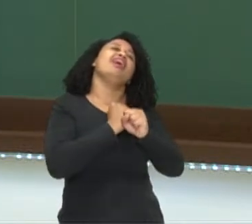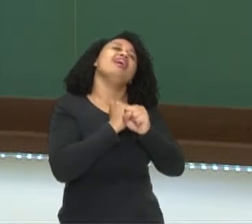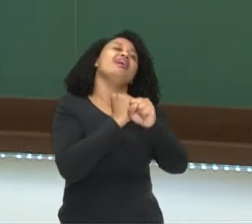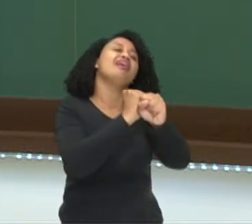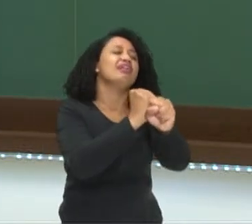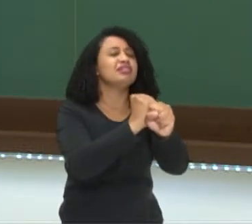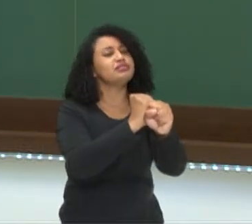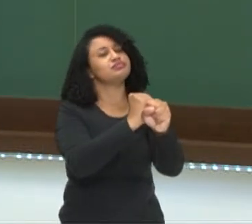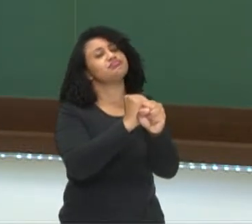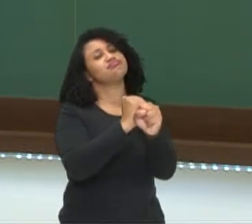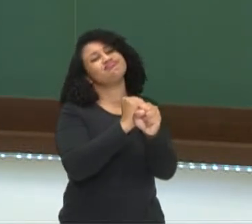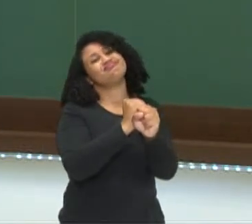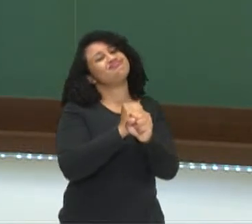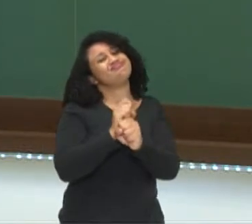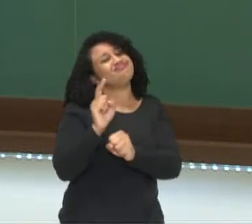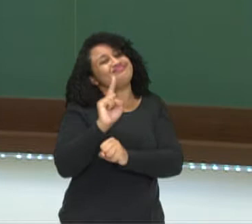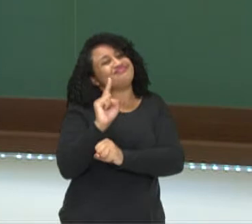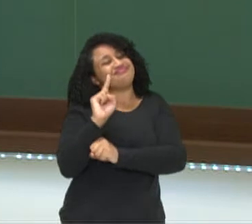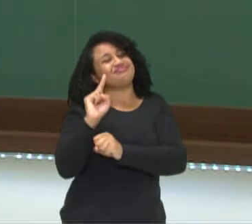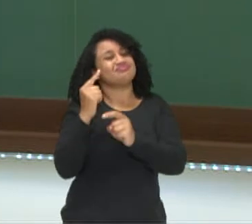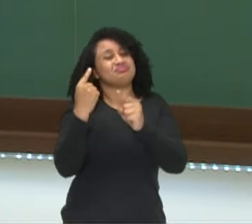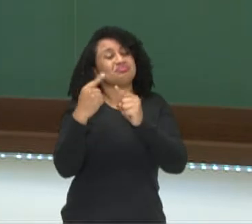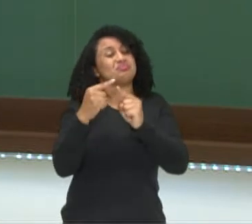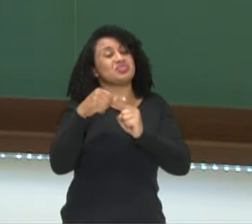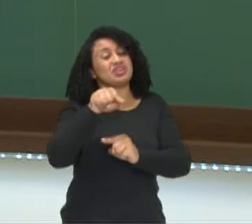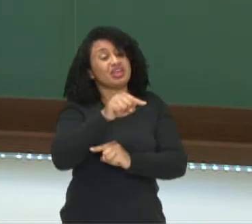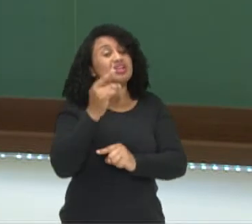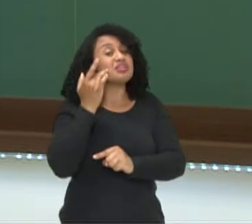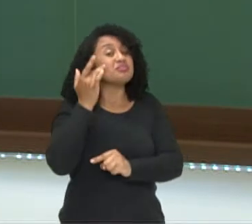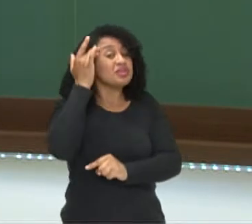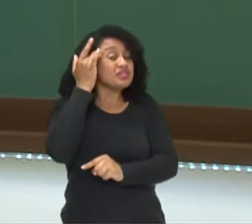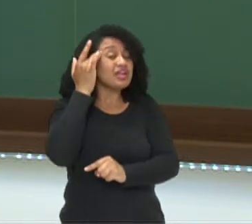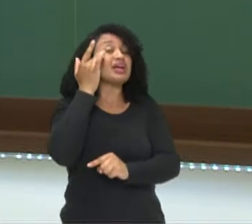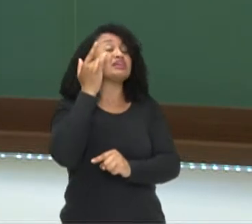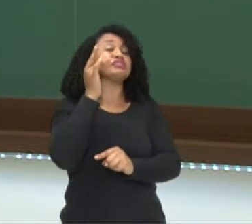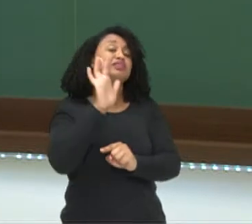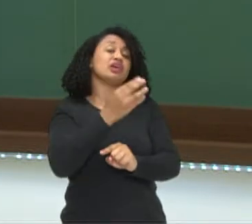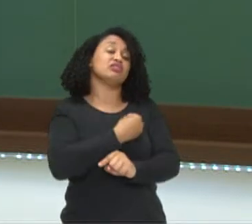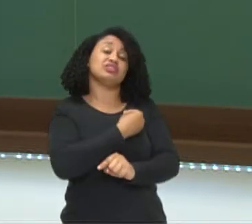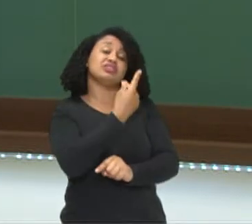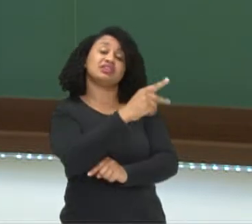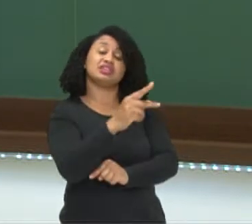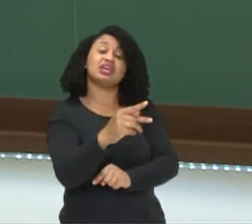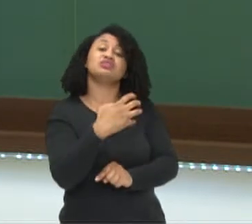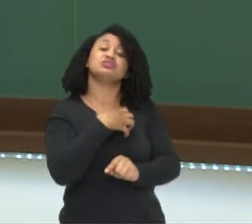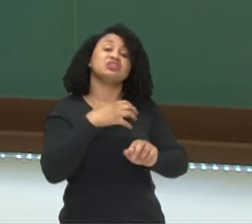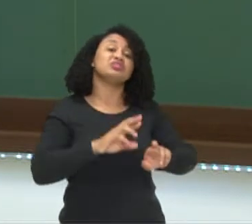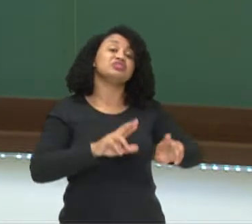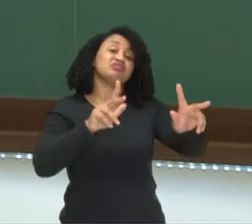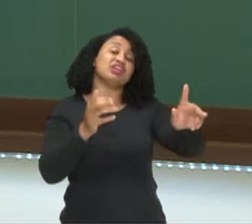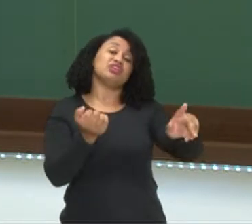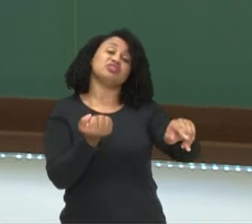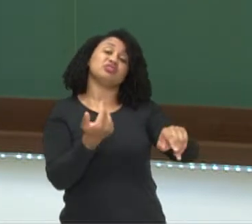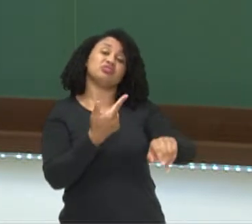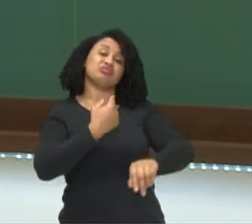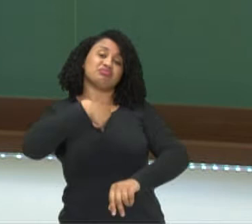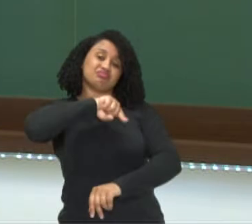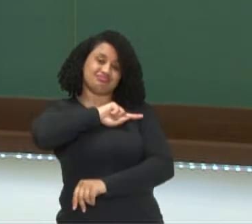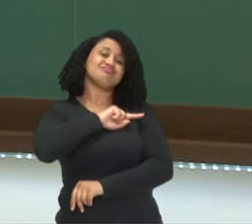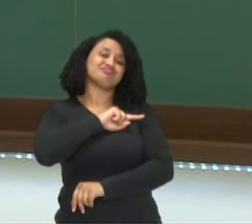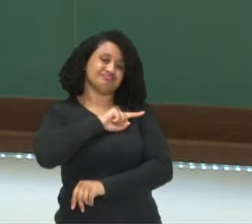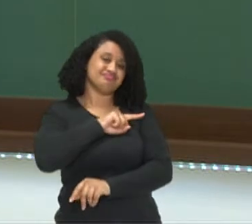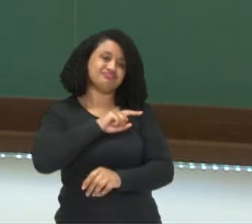a vida inteira com a gente, porque eles amadurecem e vivem a vidinha deles de forma diferente da nossa,